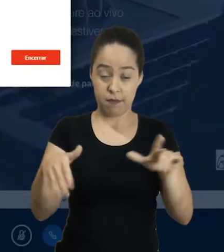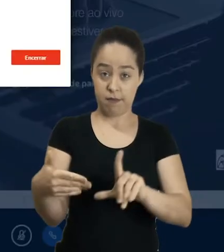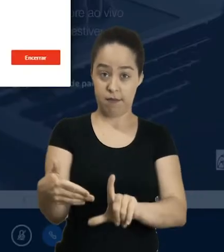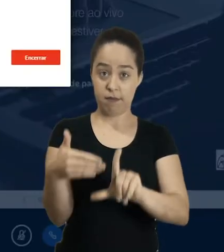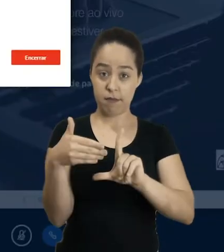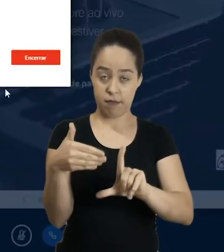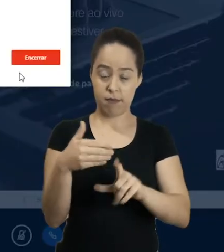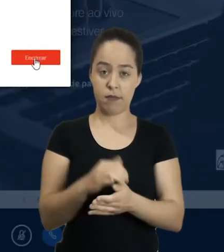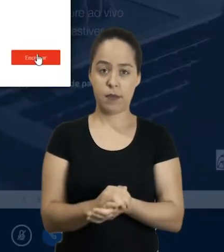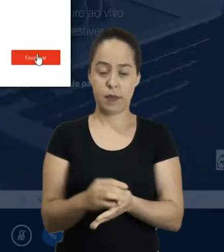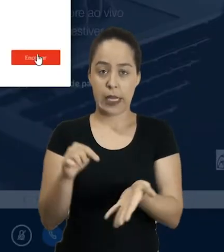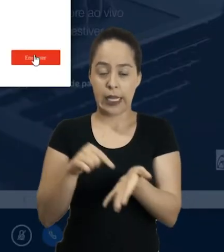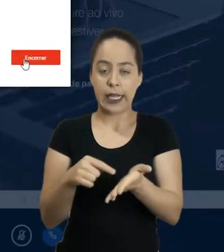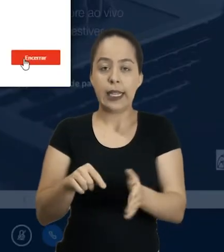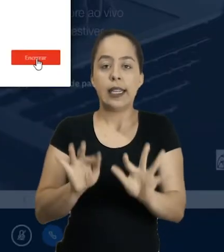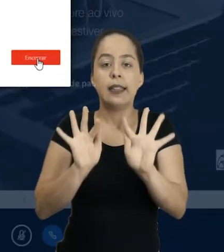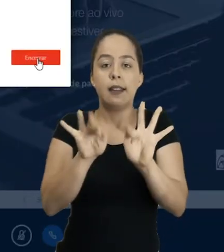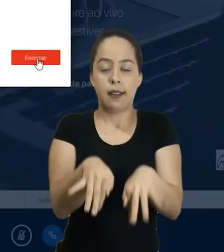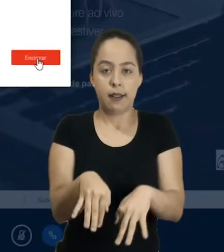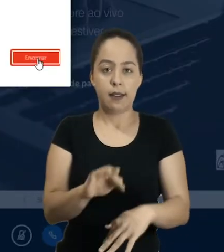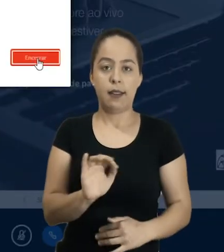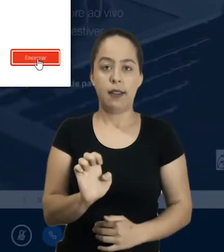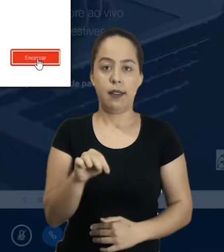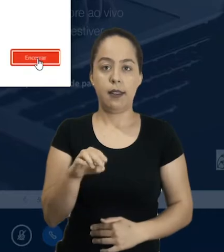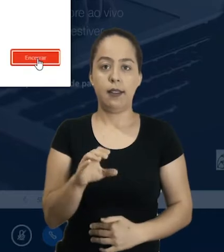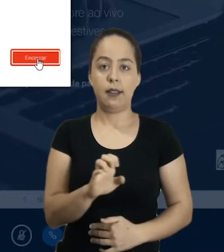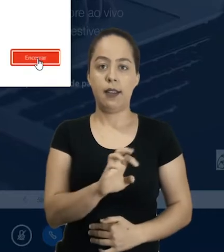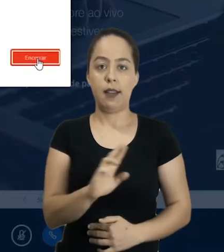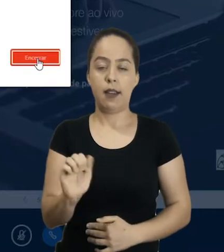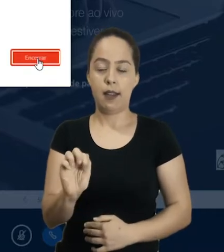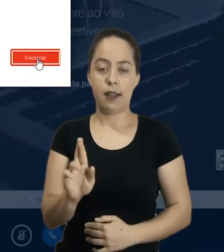transmitir sessão. E vai no encerrar.